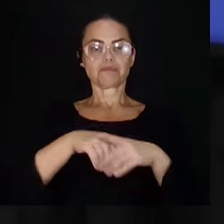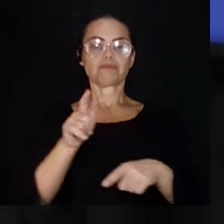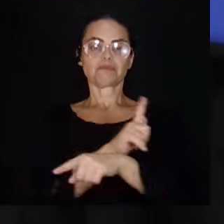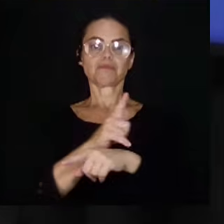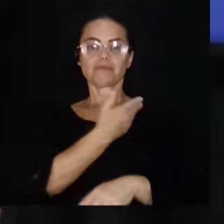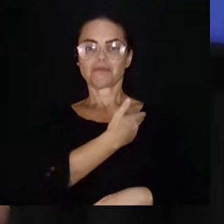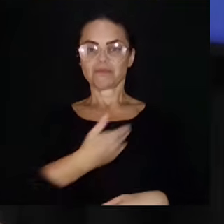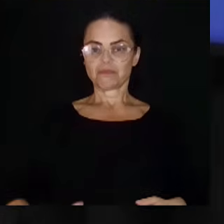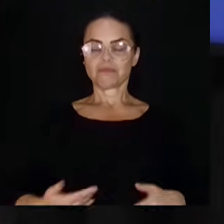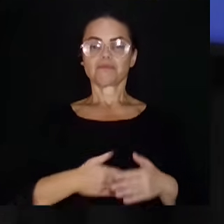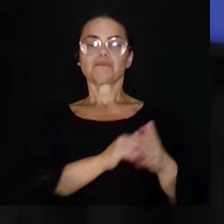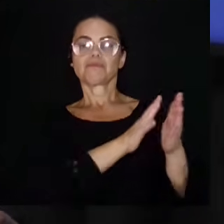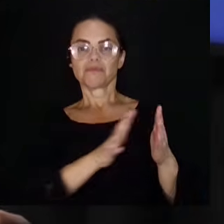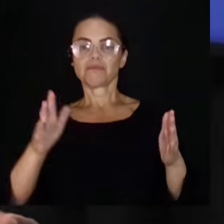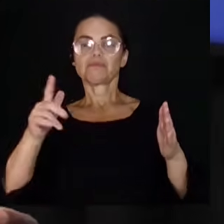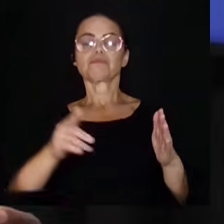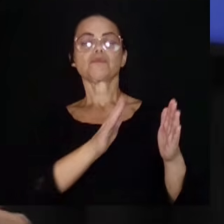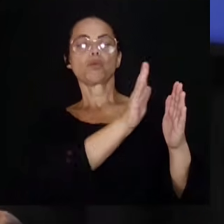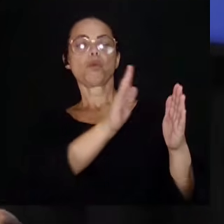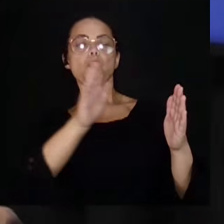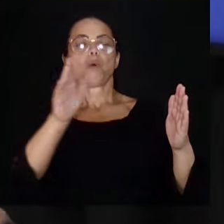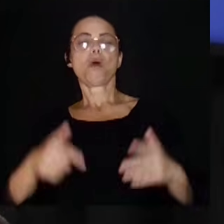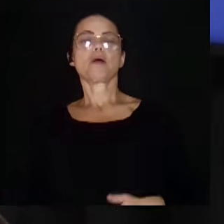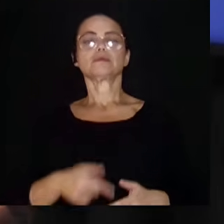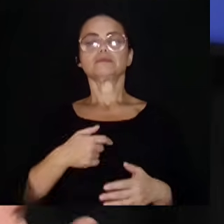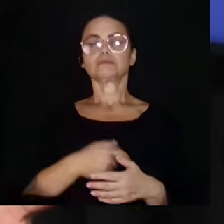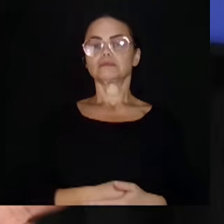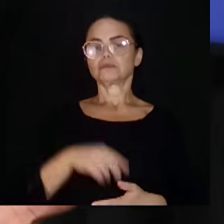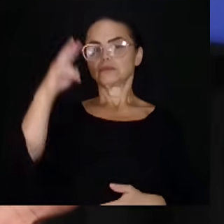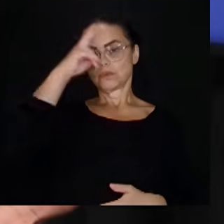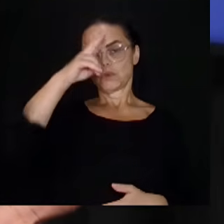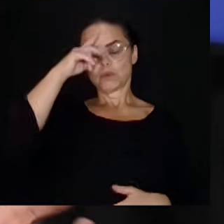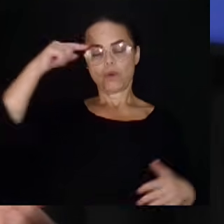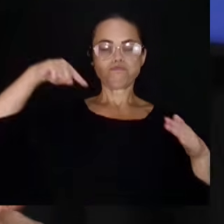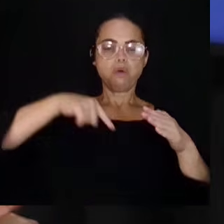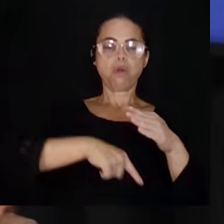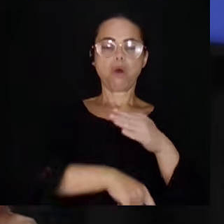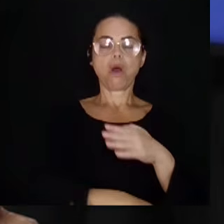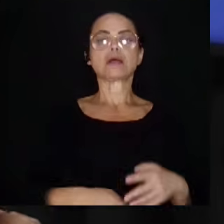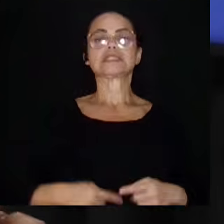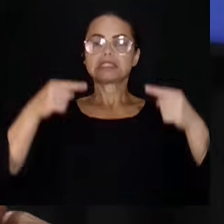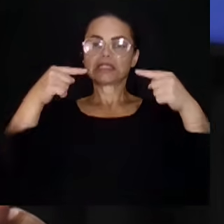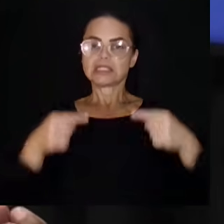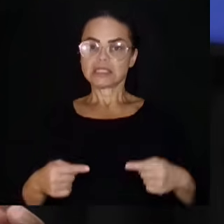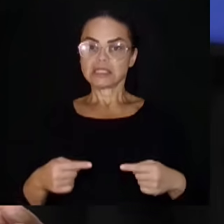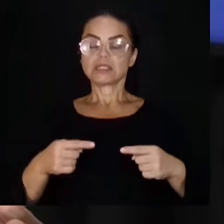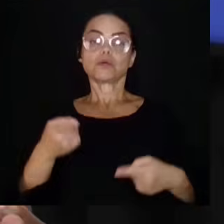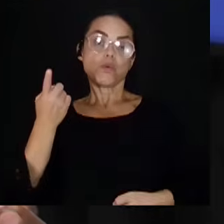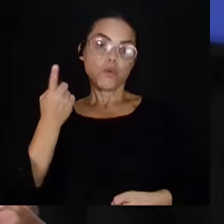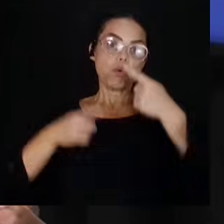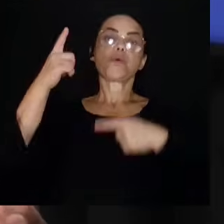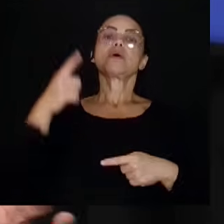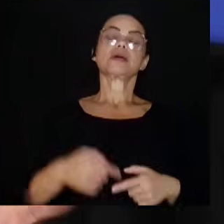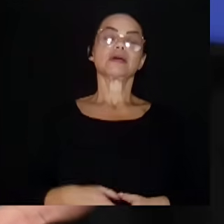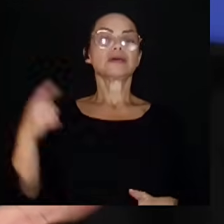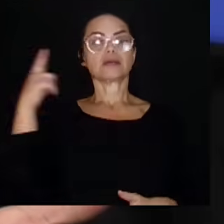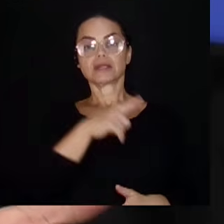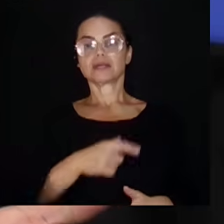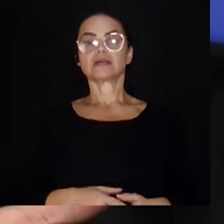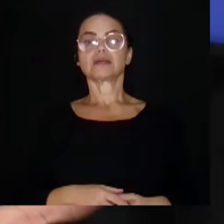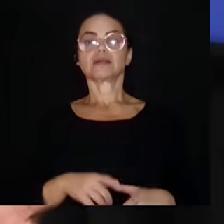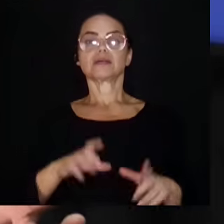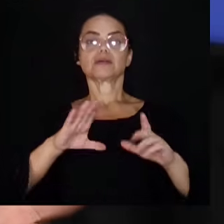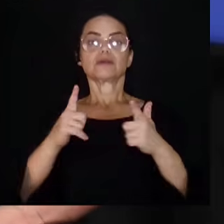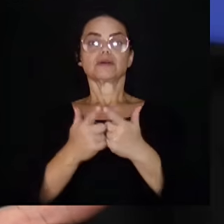desses episódios, nós caminhamos por histórias profundas, por desafios superados, por conquistas coletivas e por